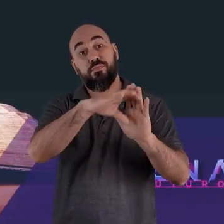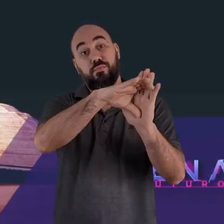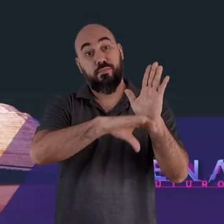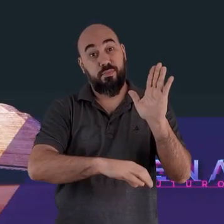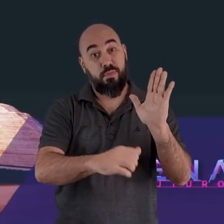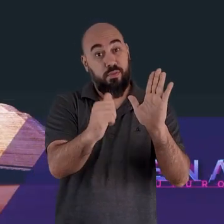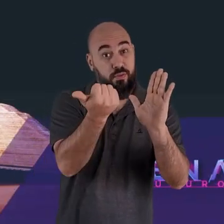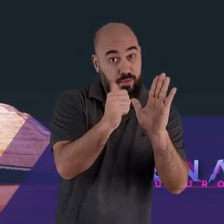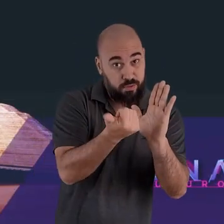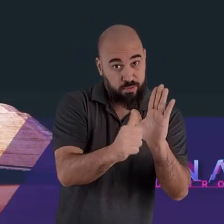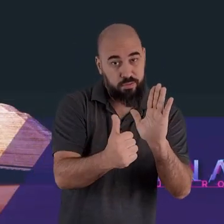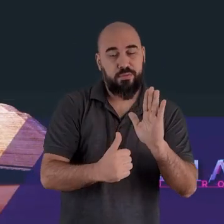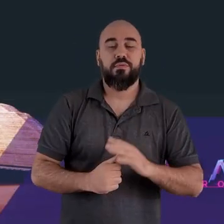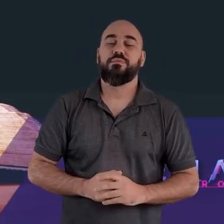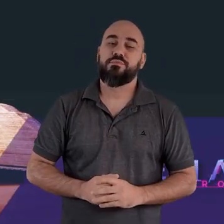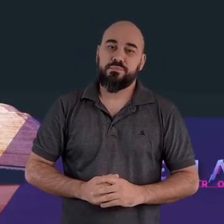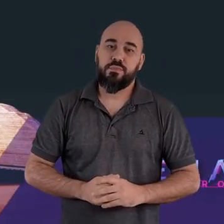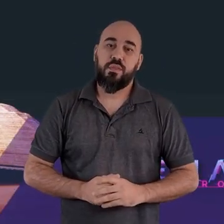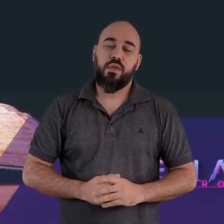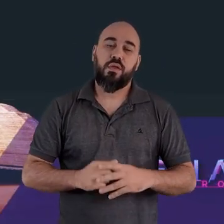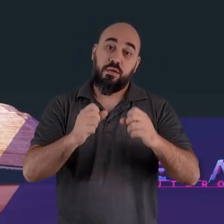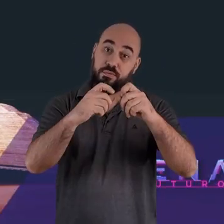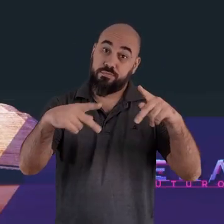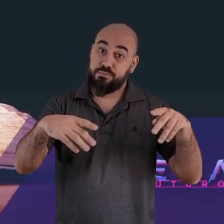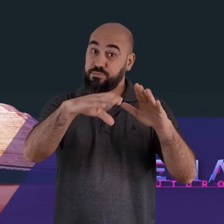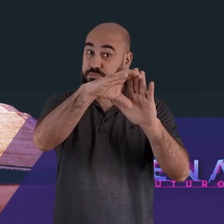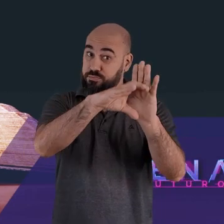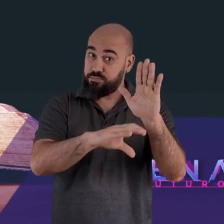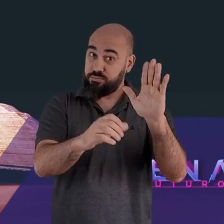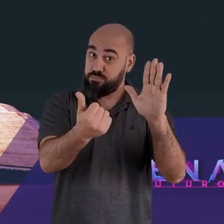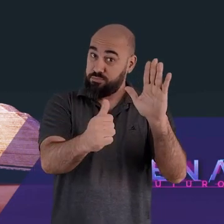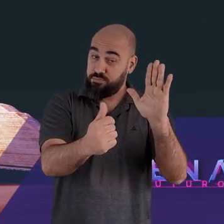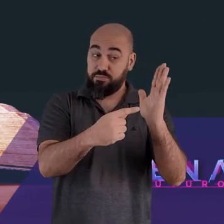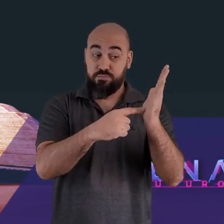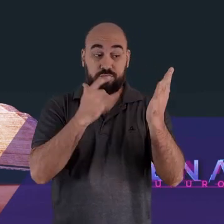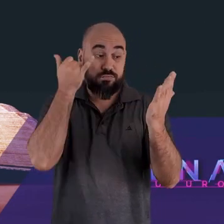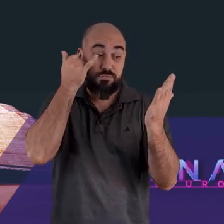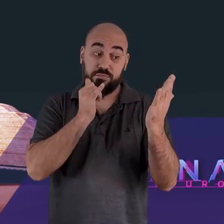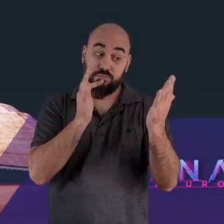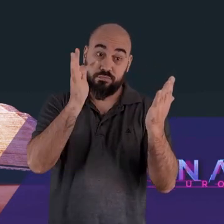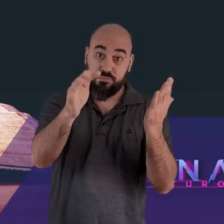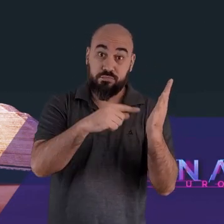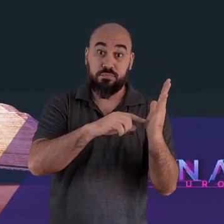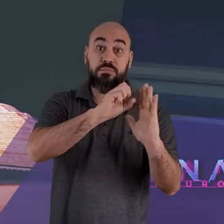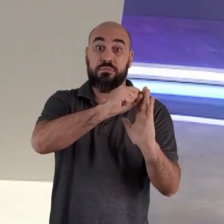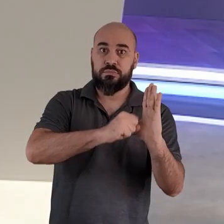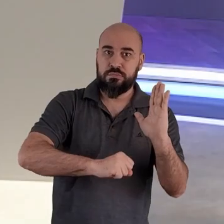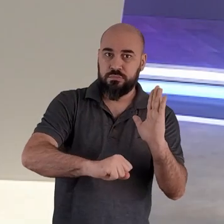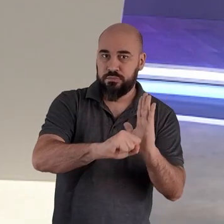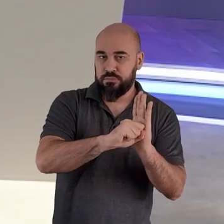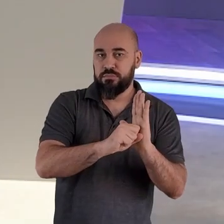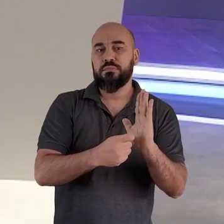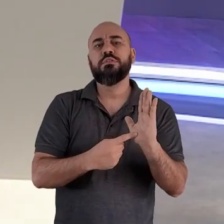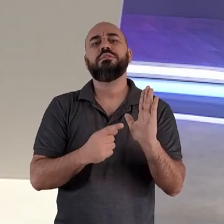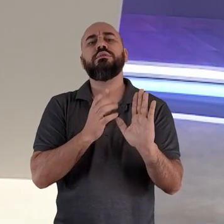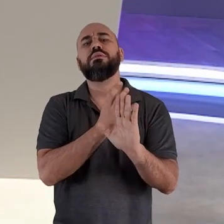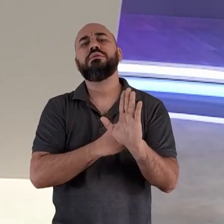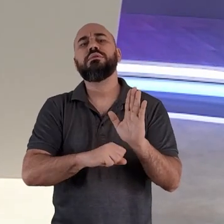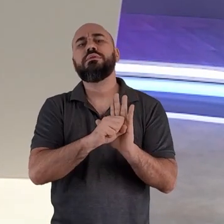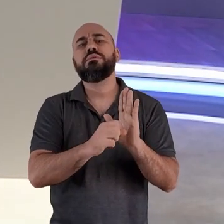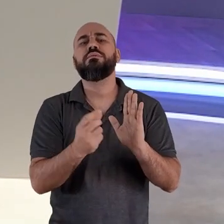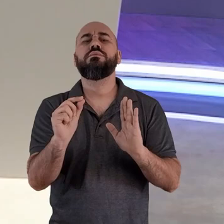capítulo 11, porque as profecias bíblicas e estes símbolos vão